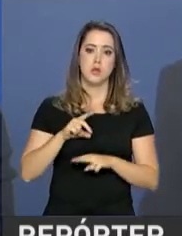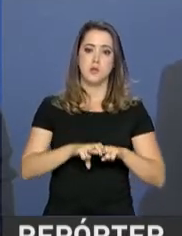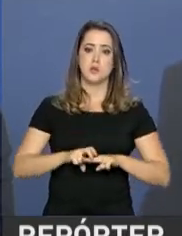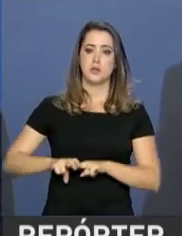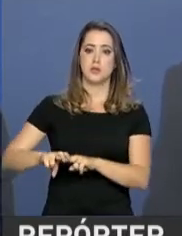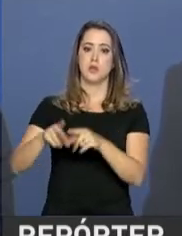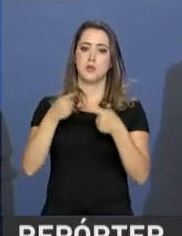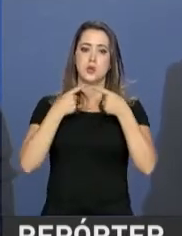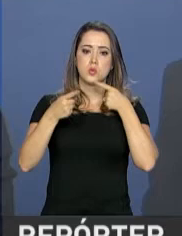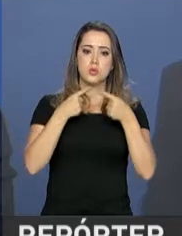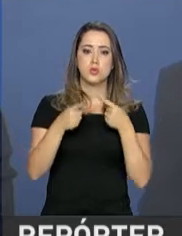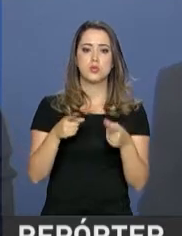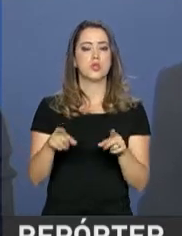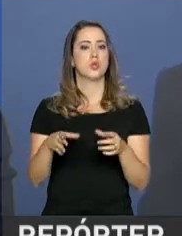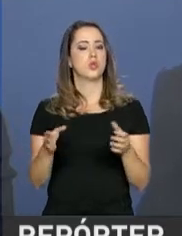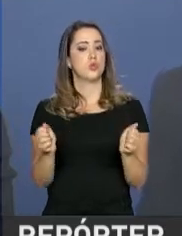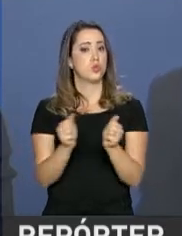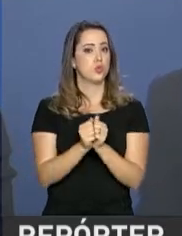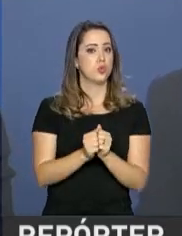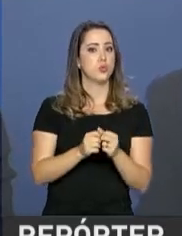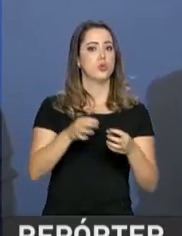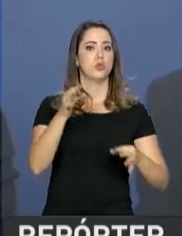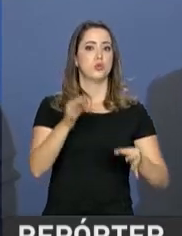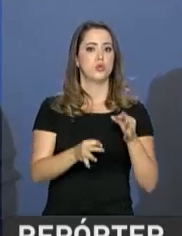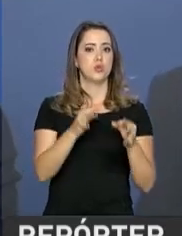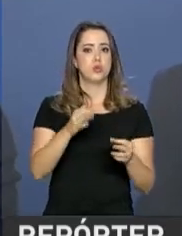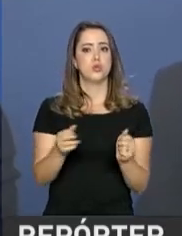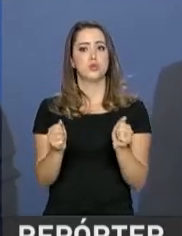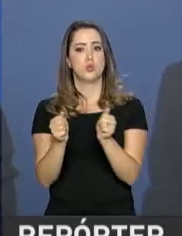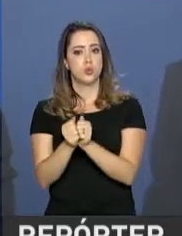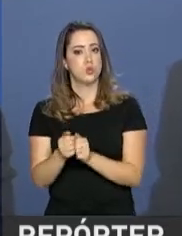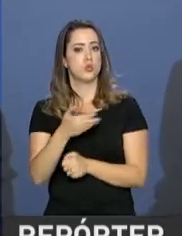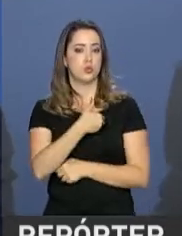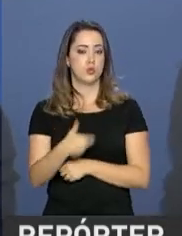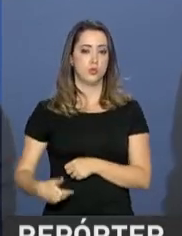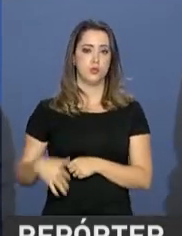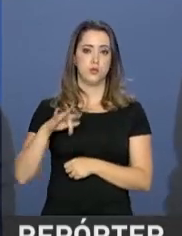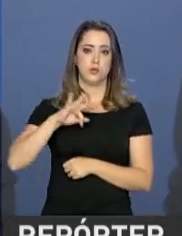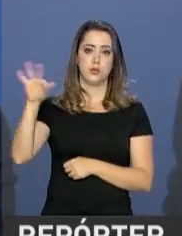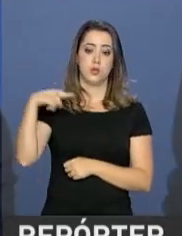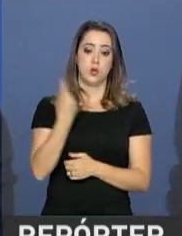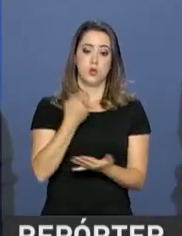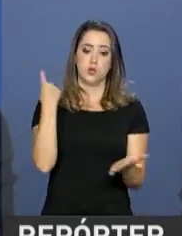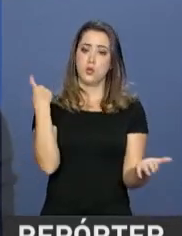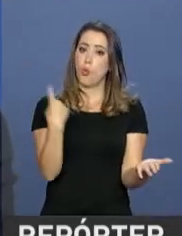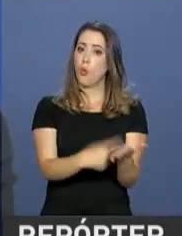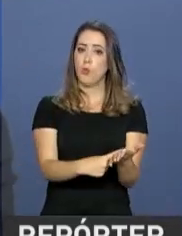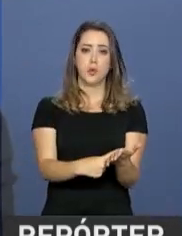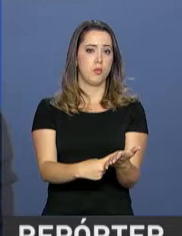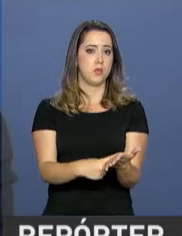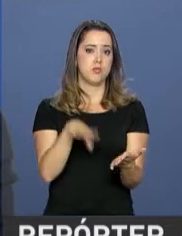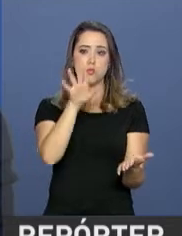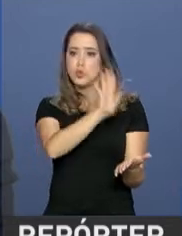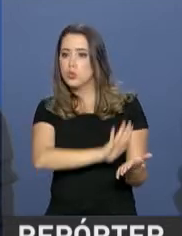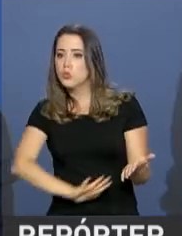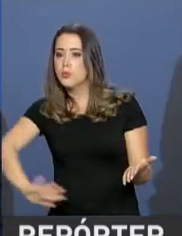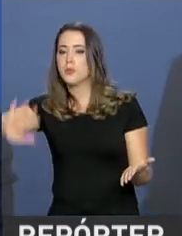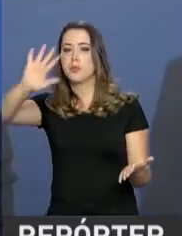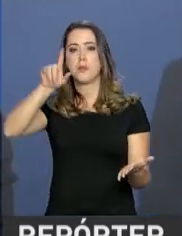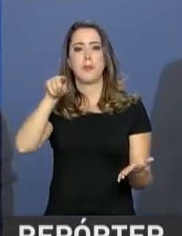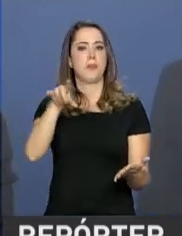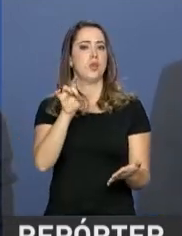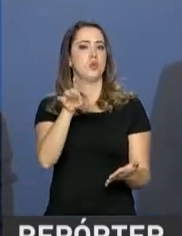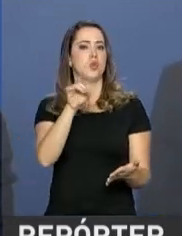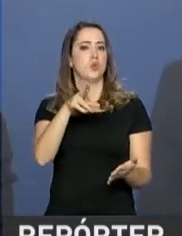colocar o judiciário vai colocar o governo federal e nós vamos pactuar não apenas protocolos não